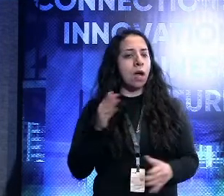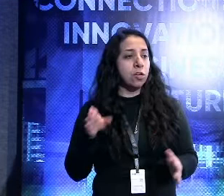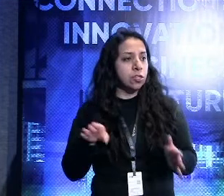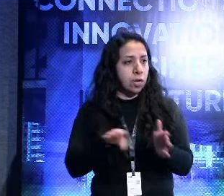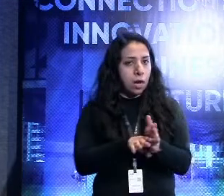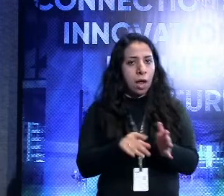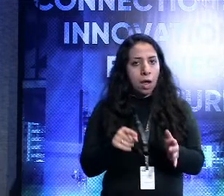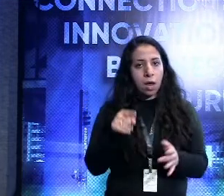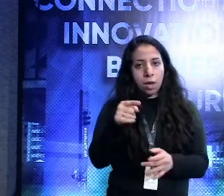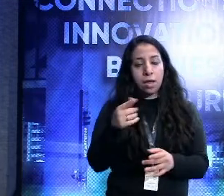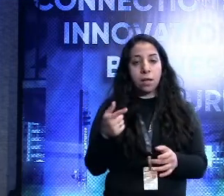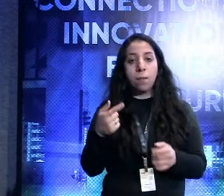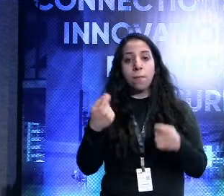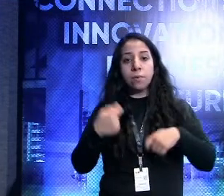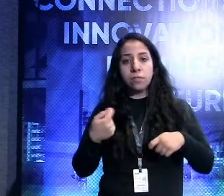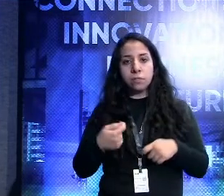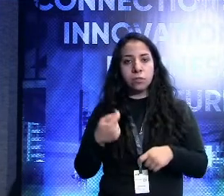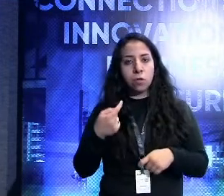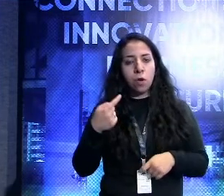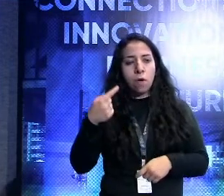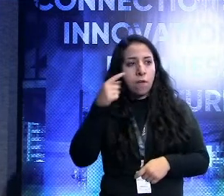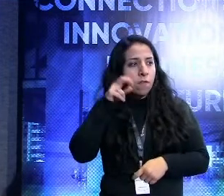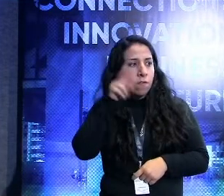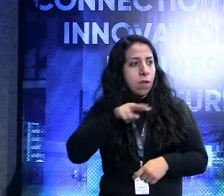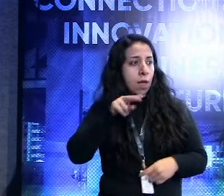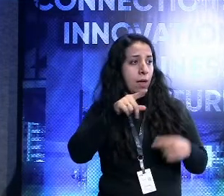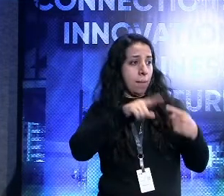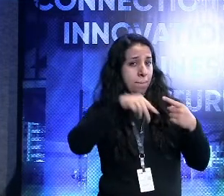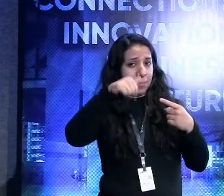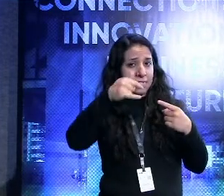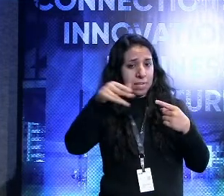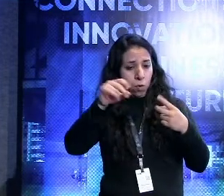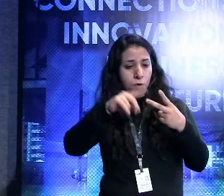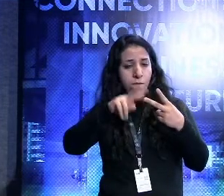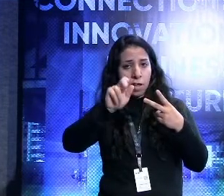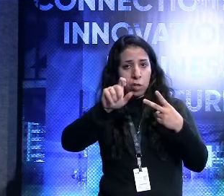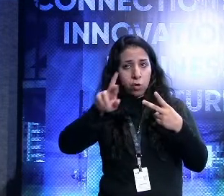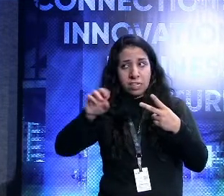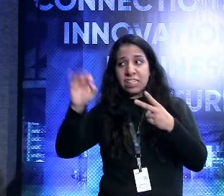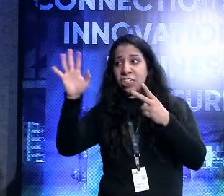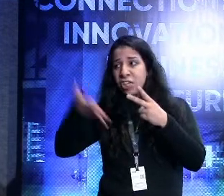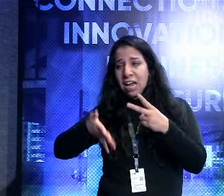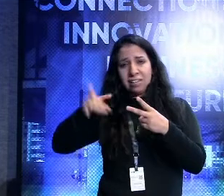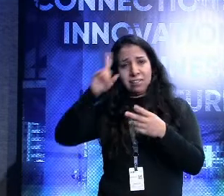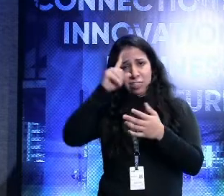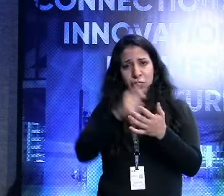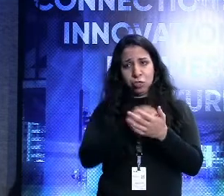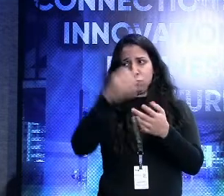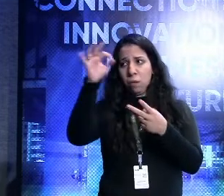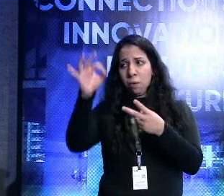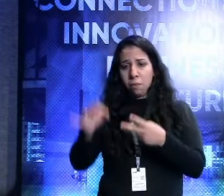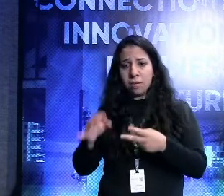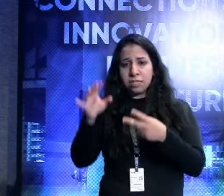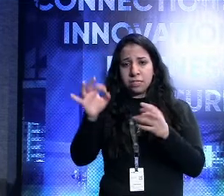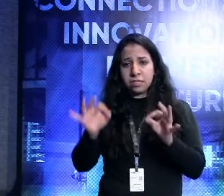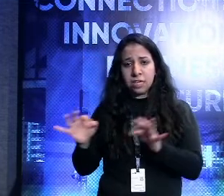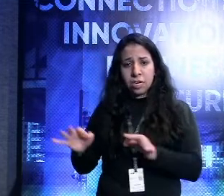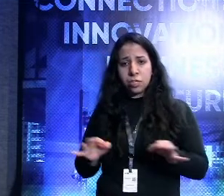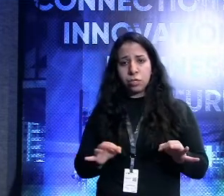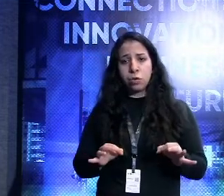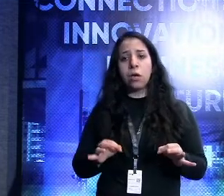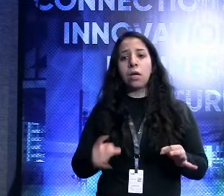eu chego já com uma missão, visão e valores bem definidos pelos sponsors, né, pelas pessoas ali que tomam decisão na empresa. Eu tenho